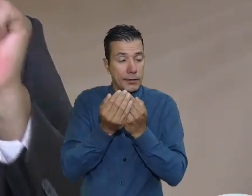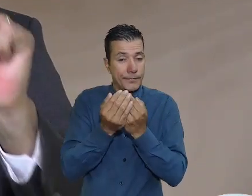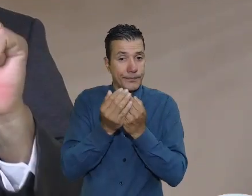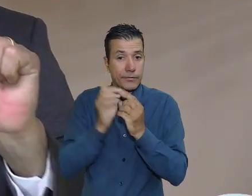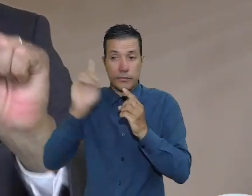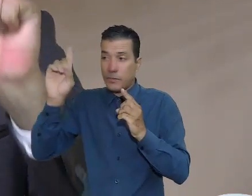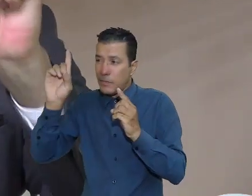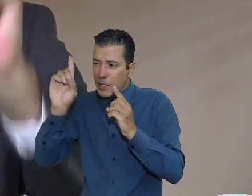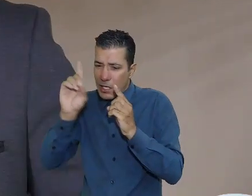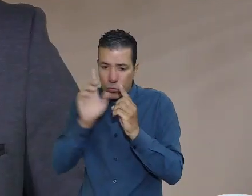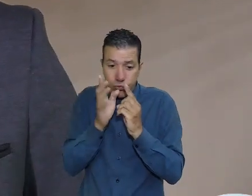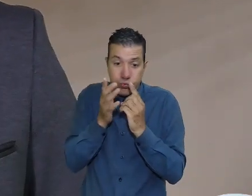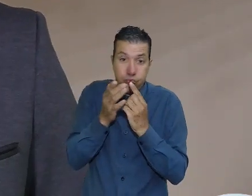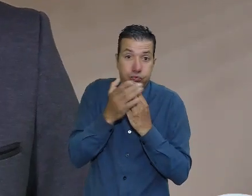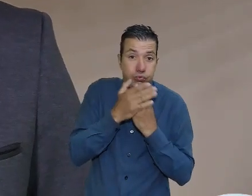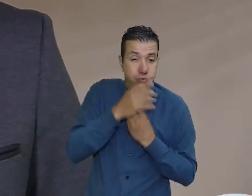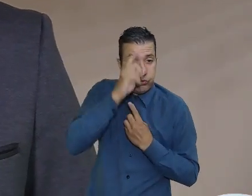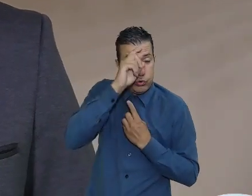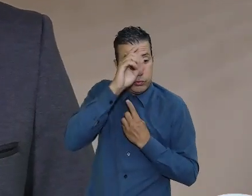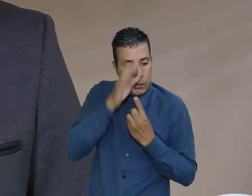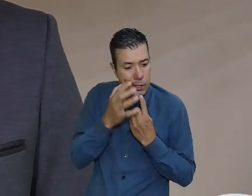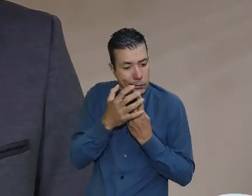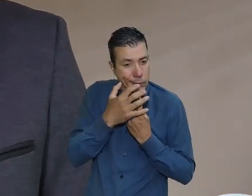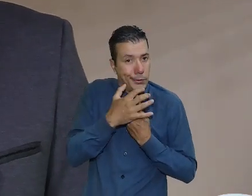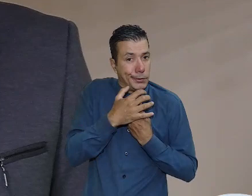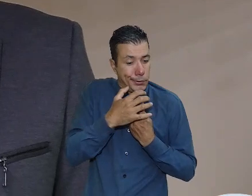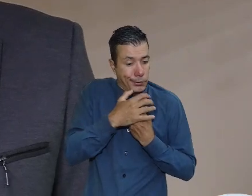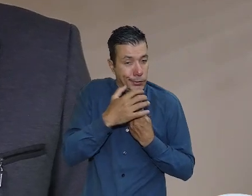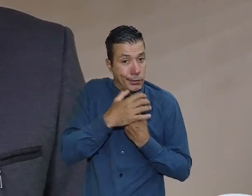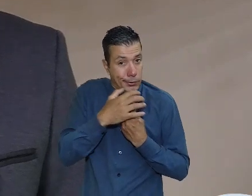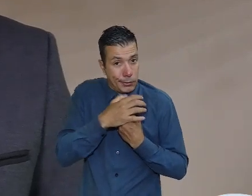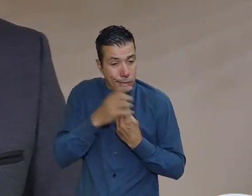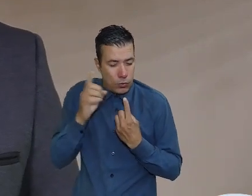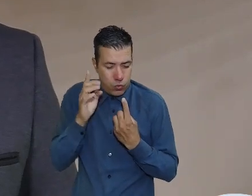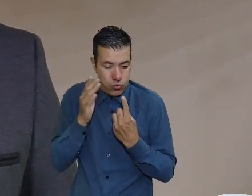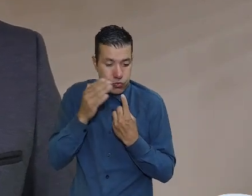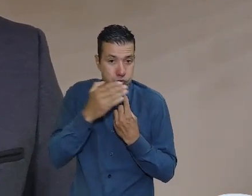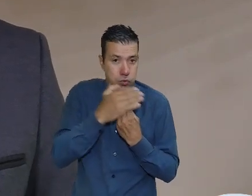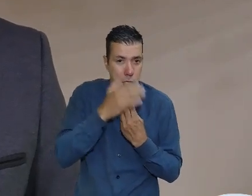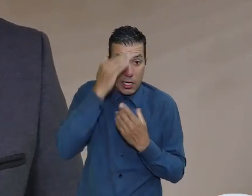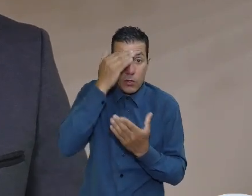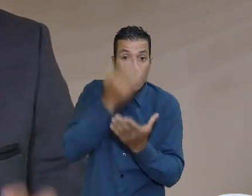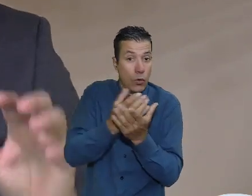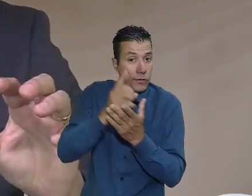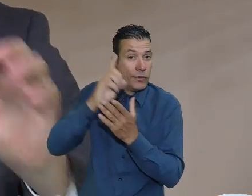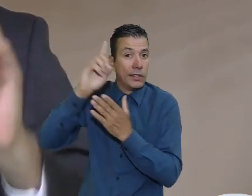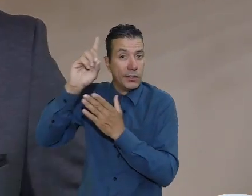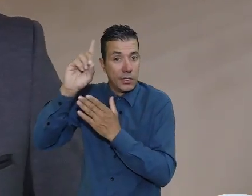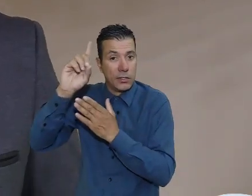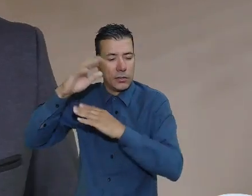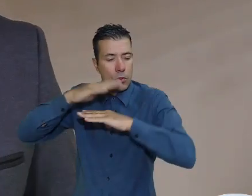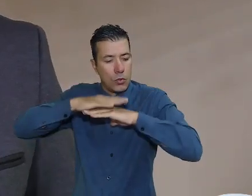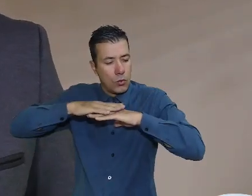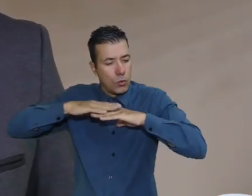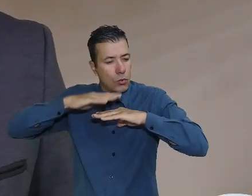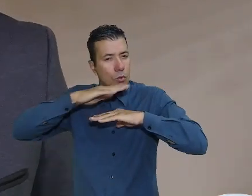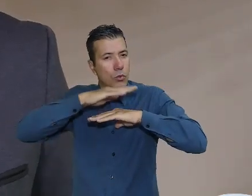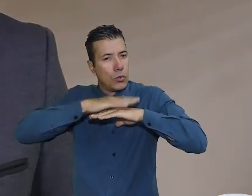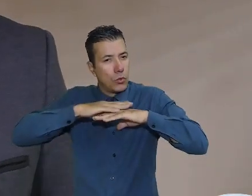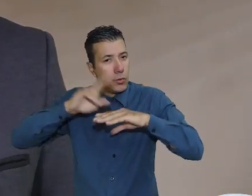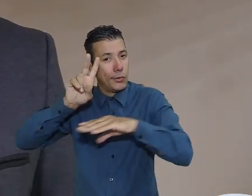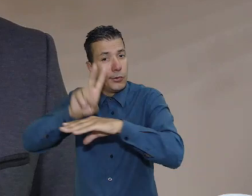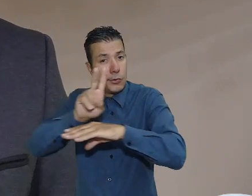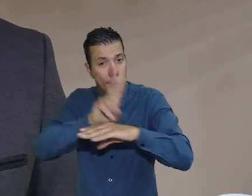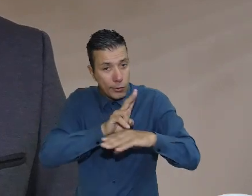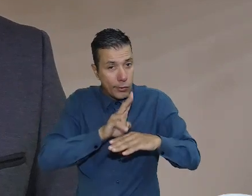ser com ela lá no leito. A Bíblia nos diz que aqueles que confiam nele, Deus afofa a cama, Deus